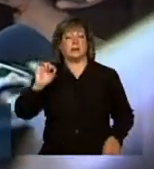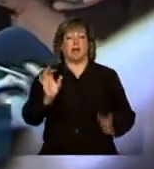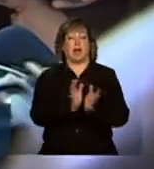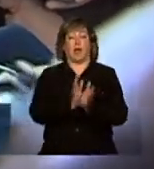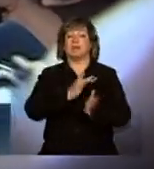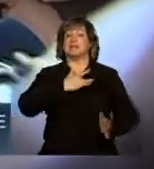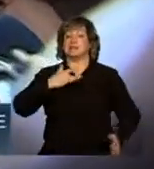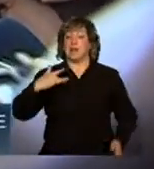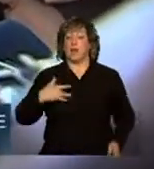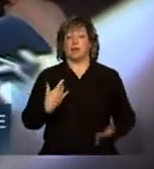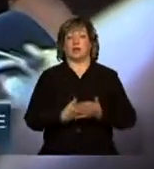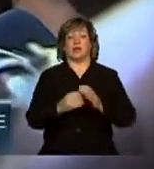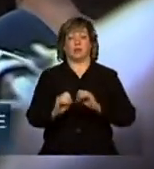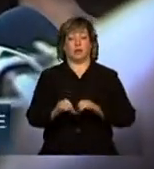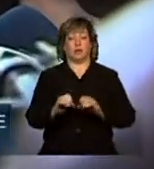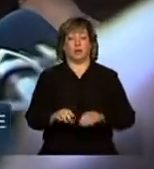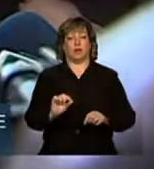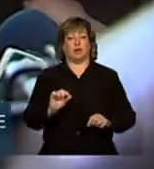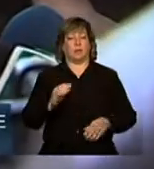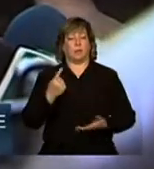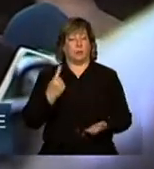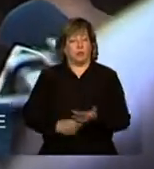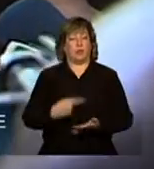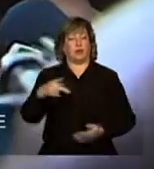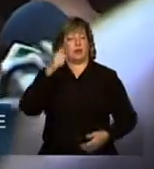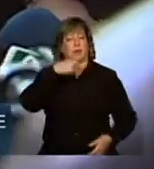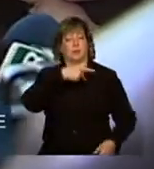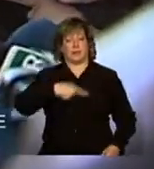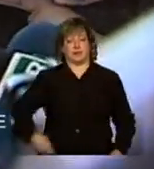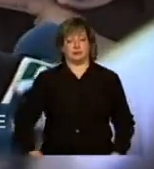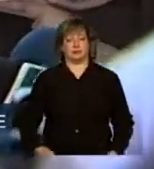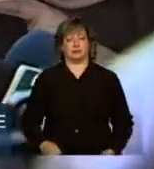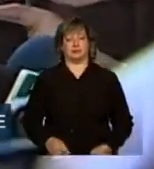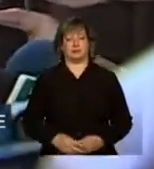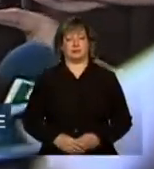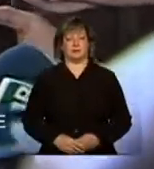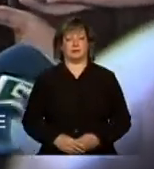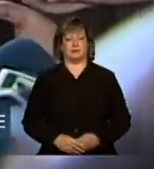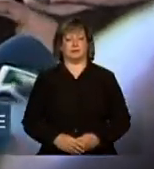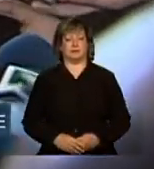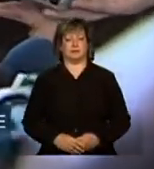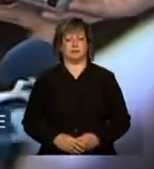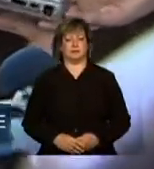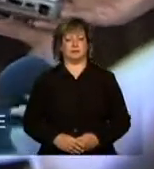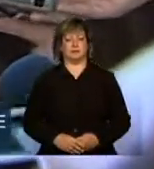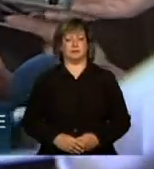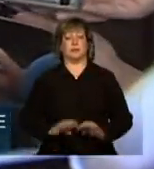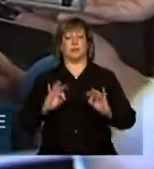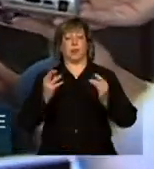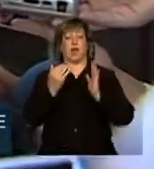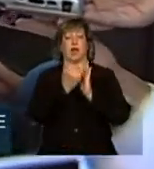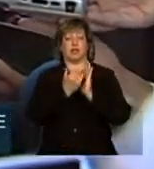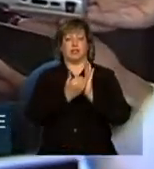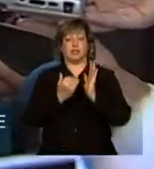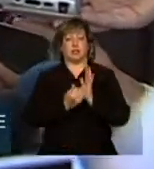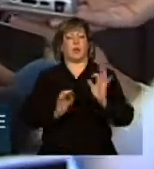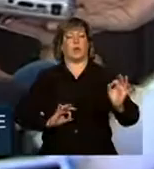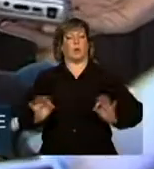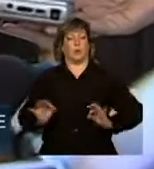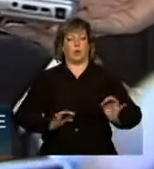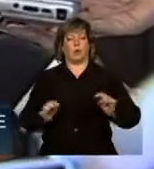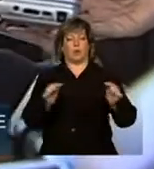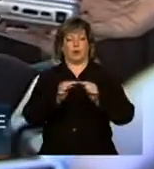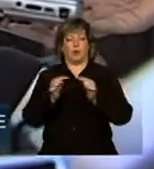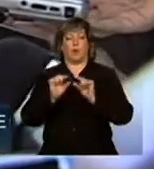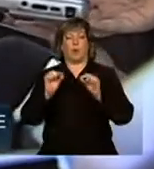área de saúde e educação, que é um grande compromisso da presidenta. Ela vai explicar. As agendas vão ser organizadas de acordo